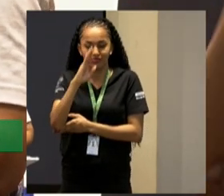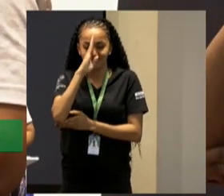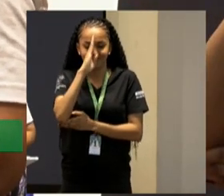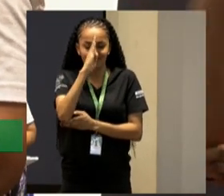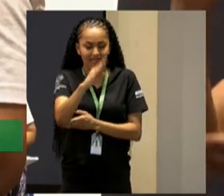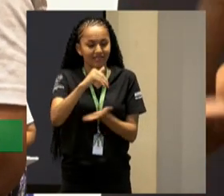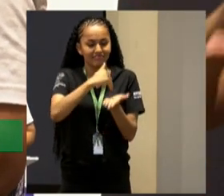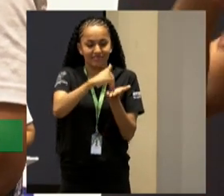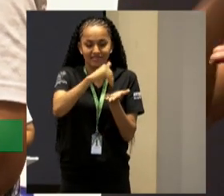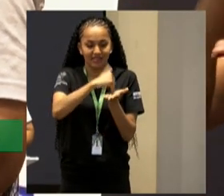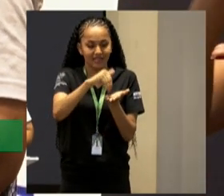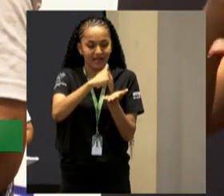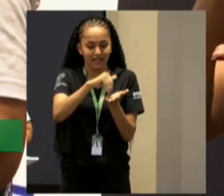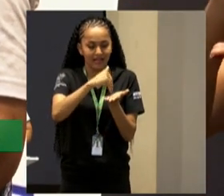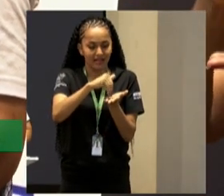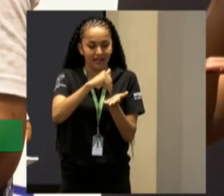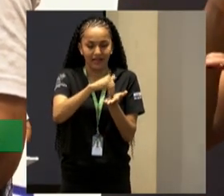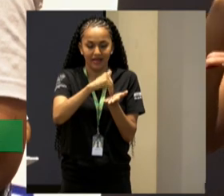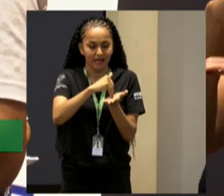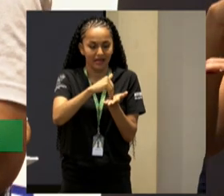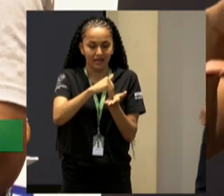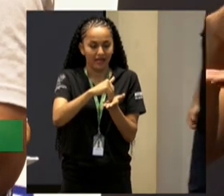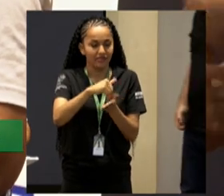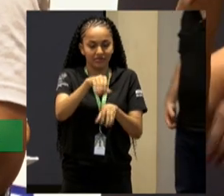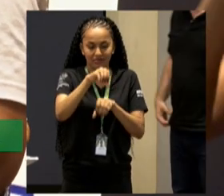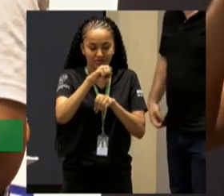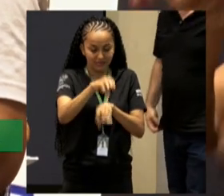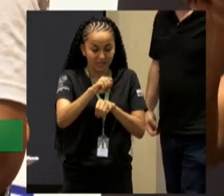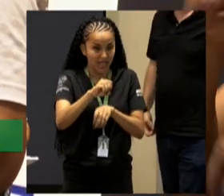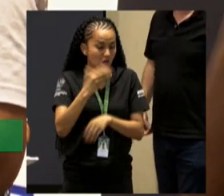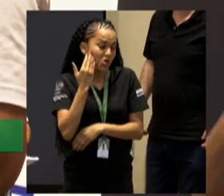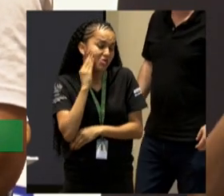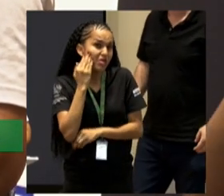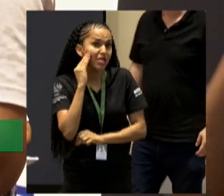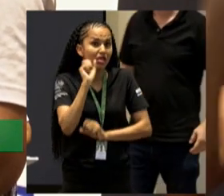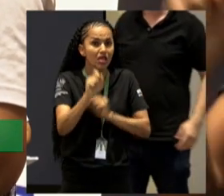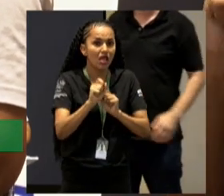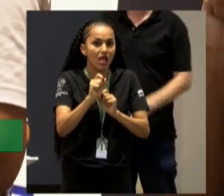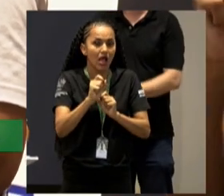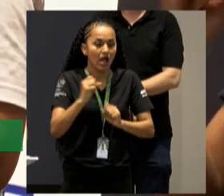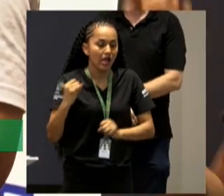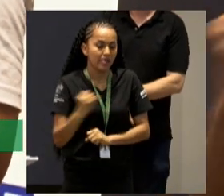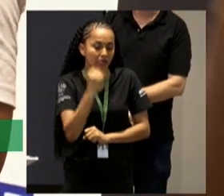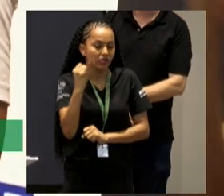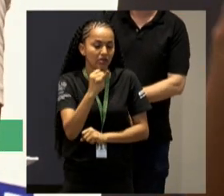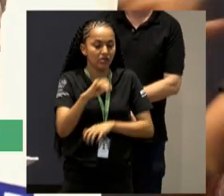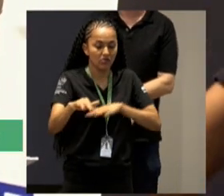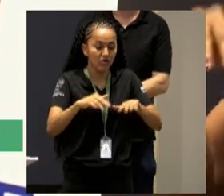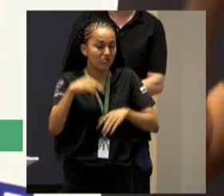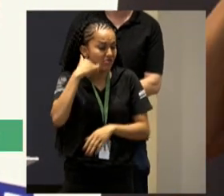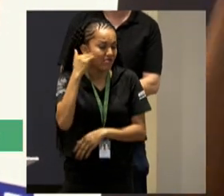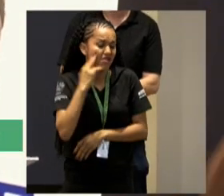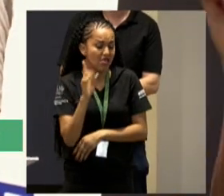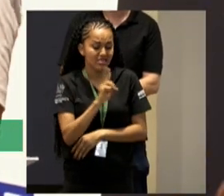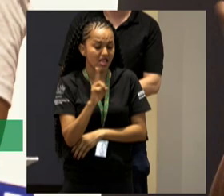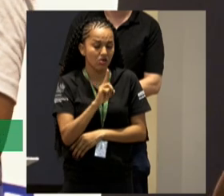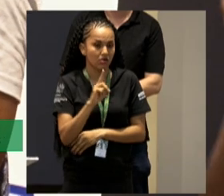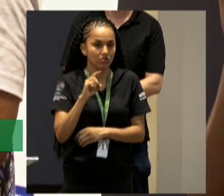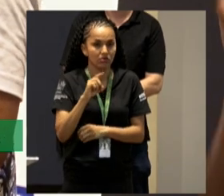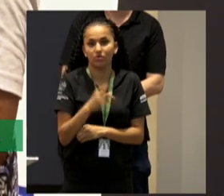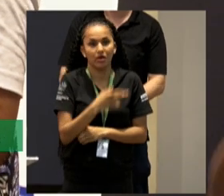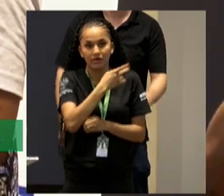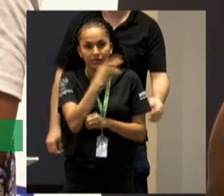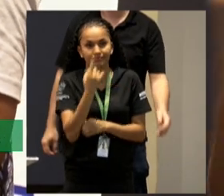na Secretaria Municipal de Educação. Aquele que entendeu o militante do movimento negro não como um